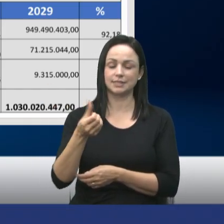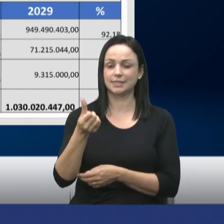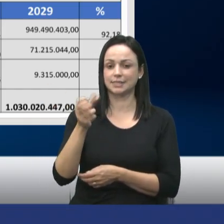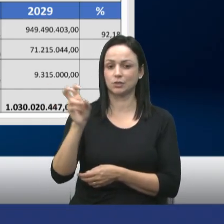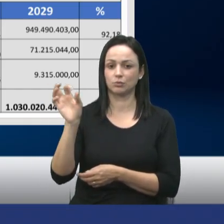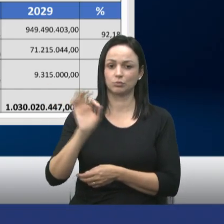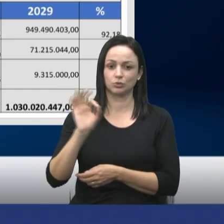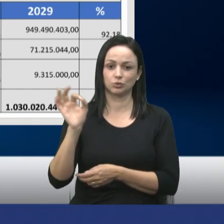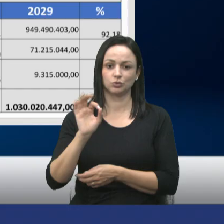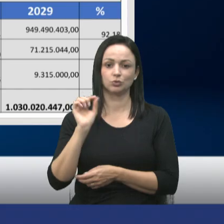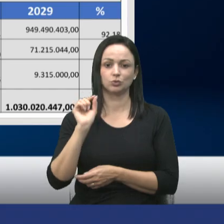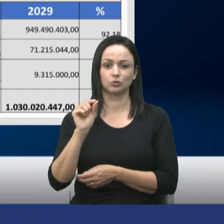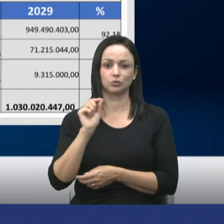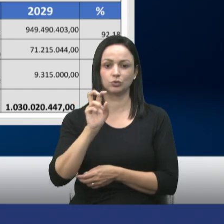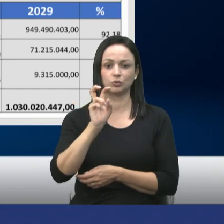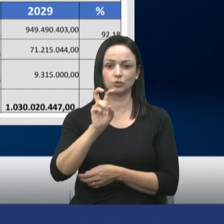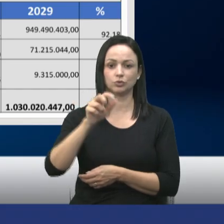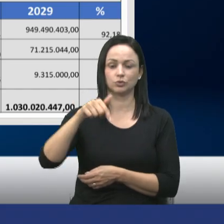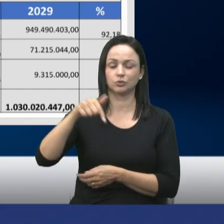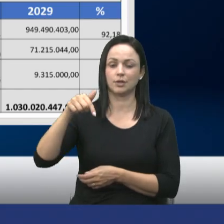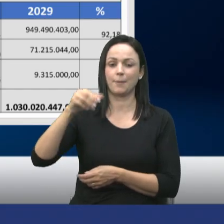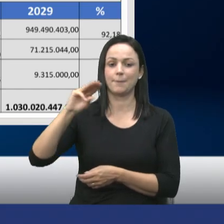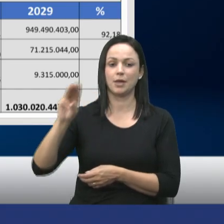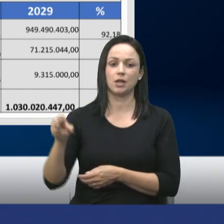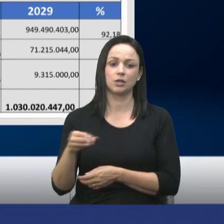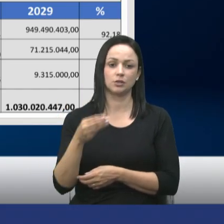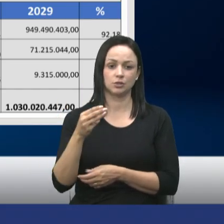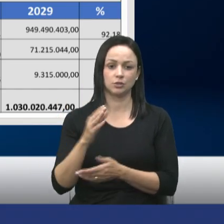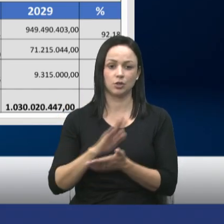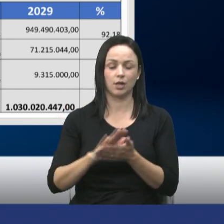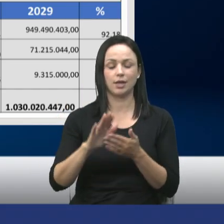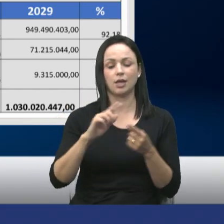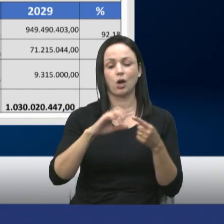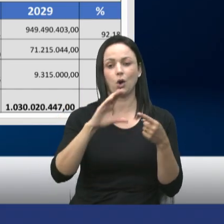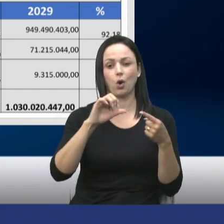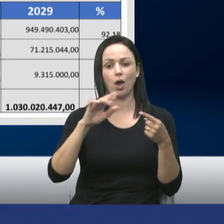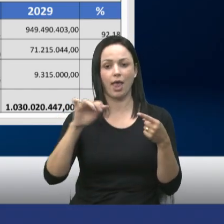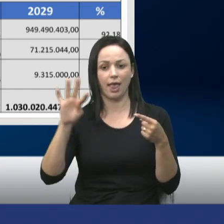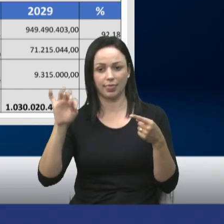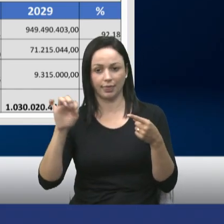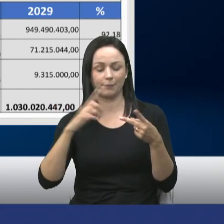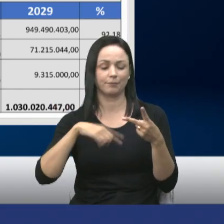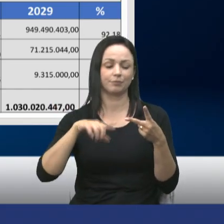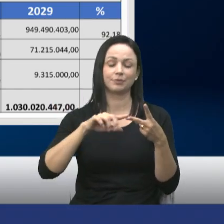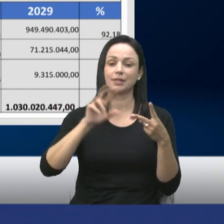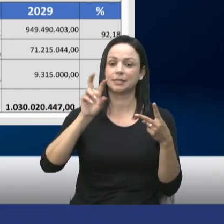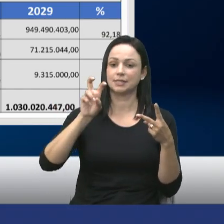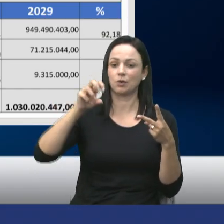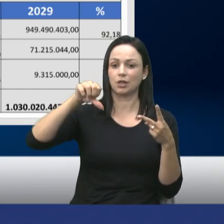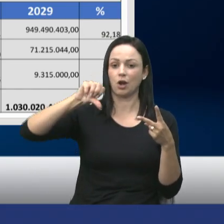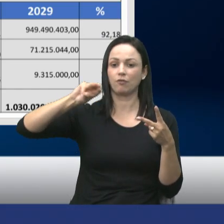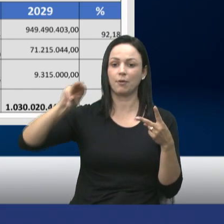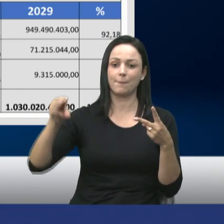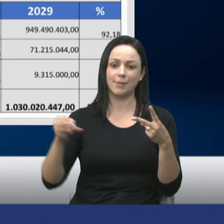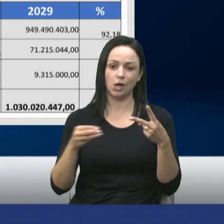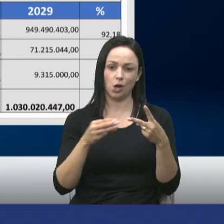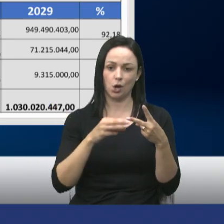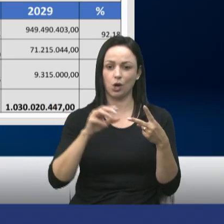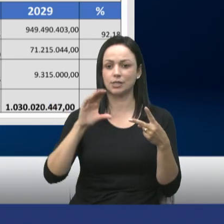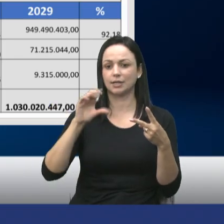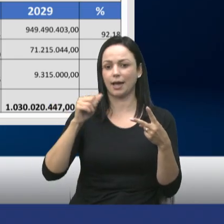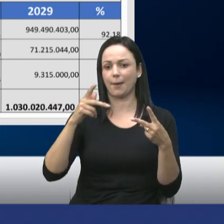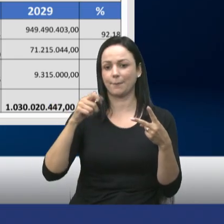90,65%, que correspondeu a 577 milhões de reais foi despesas correntes e 59 milhões de reais de despesas